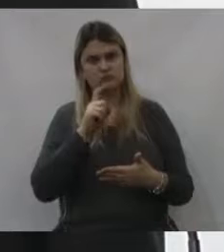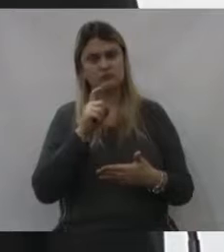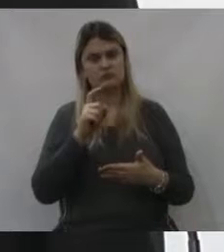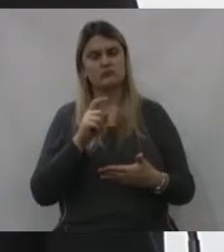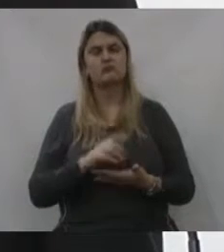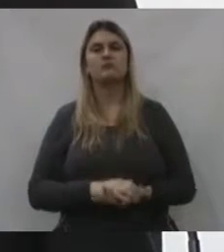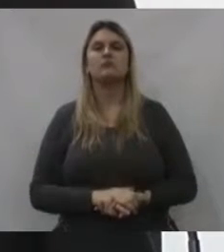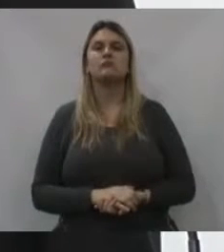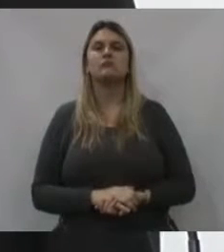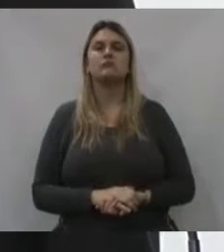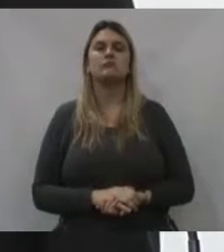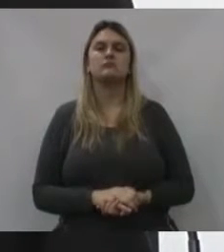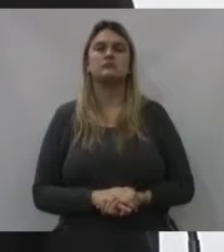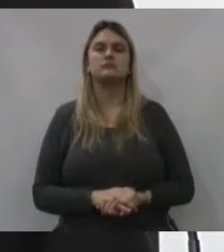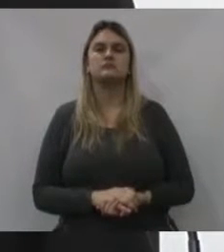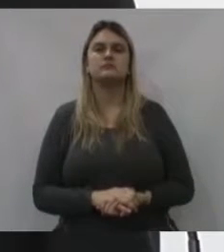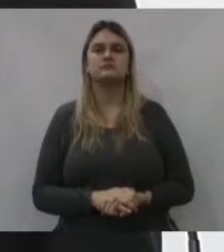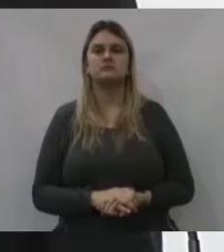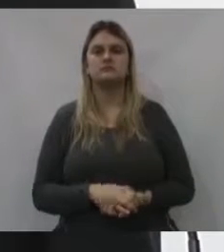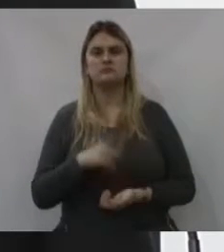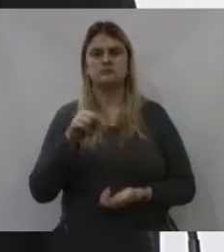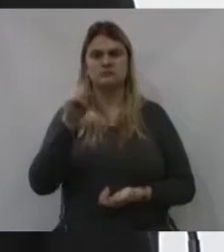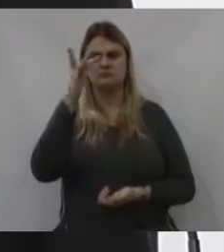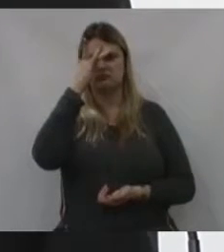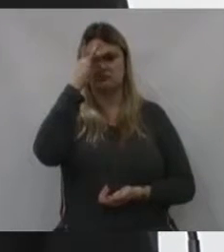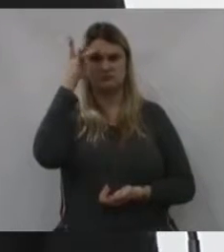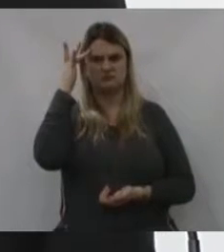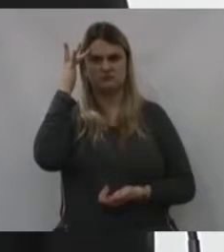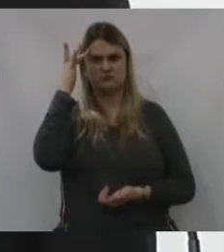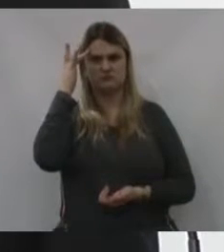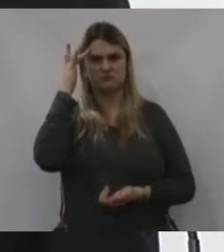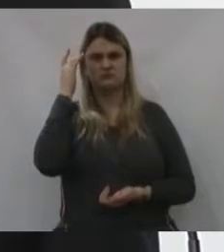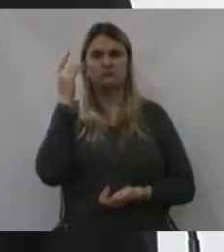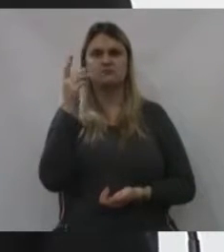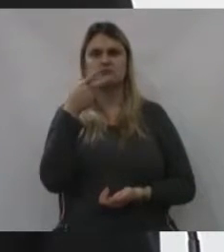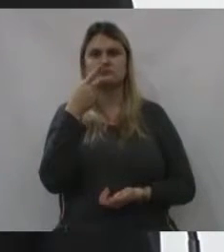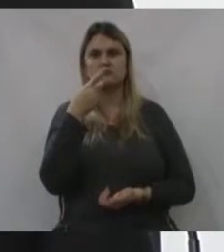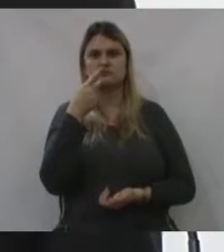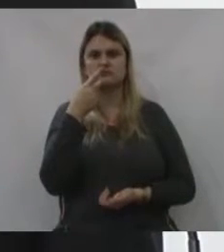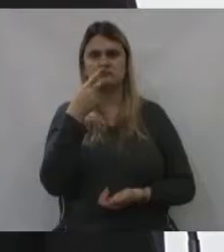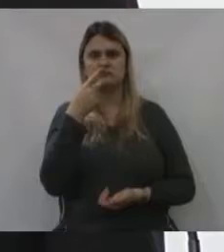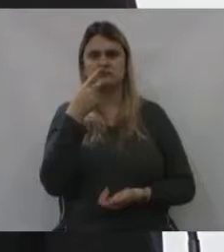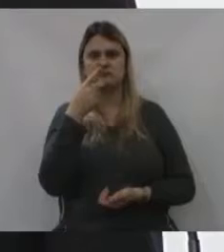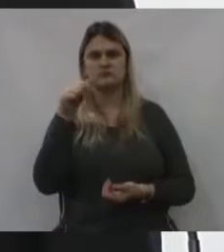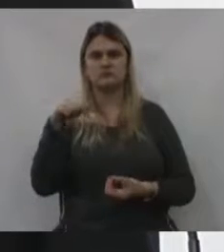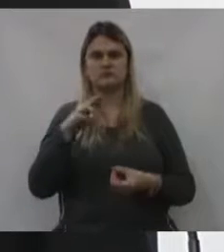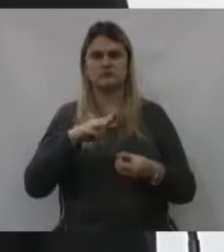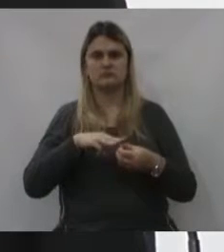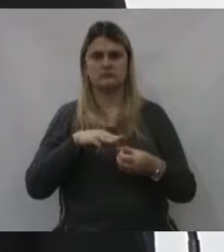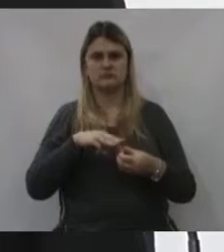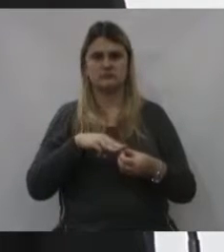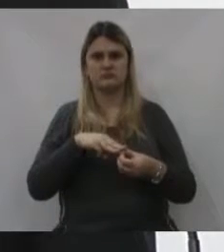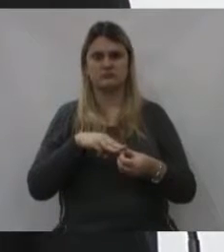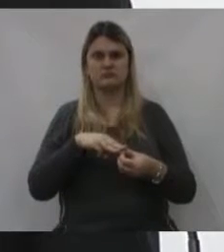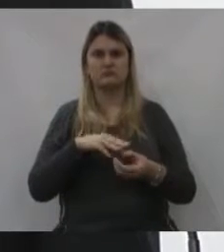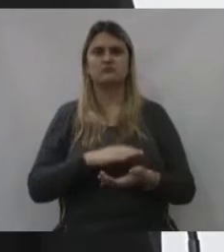uma colocação dessa tão irresponsável feita por um servidor público, um ouvidor público